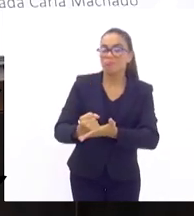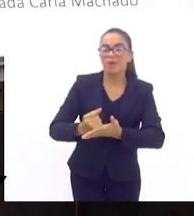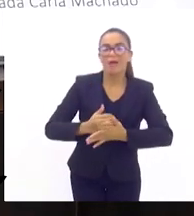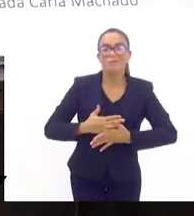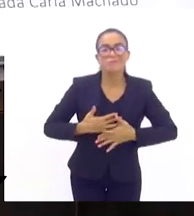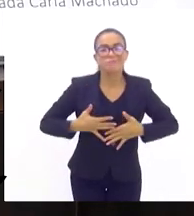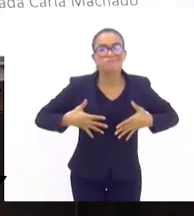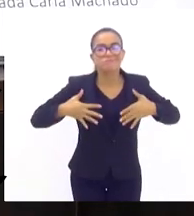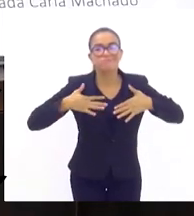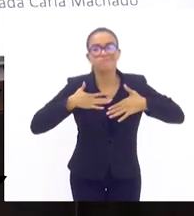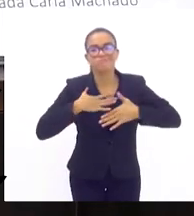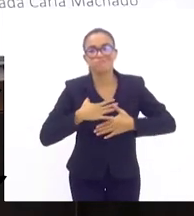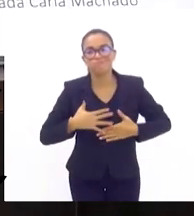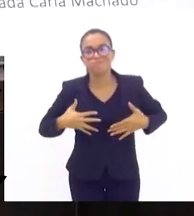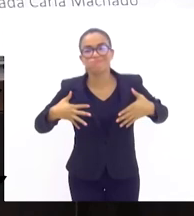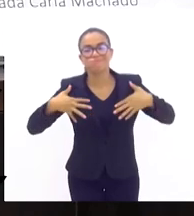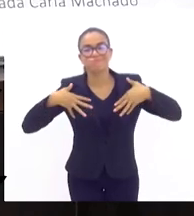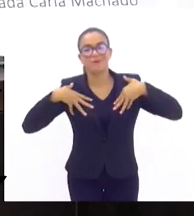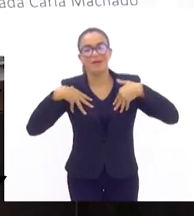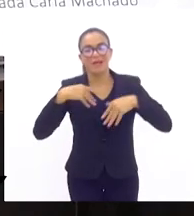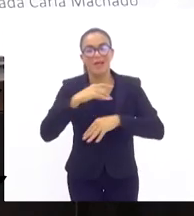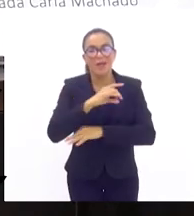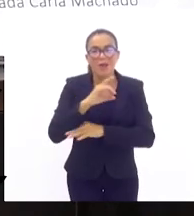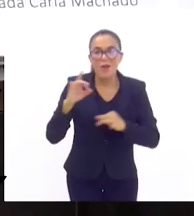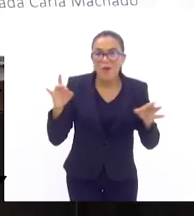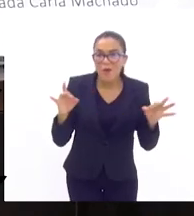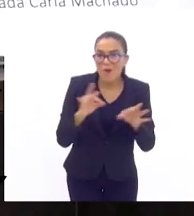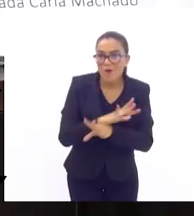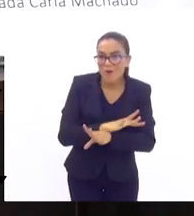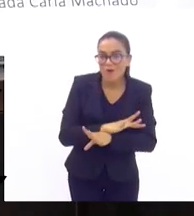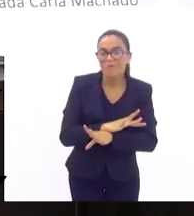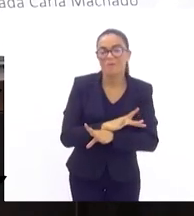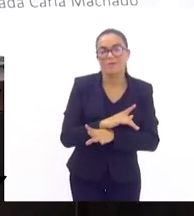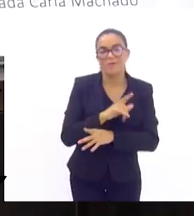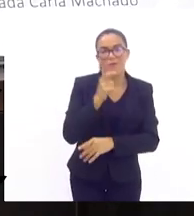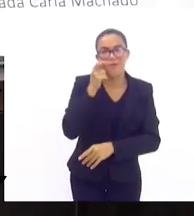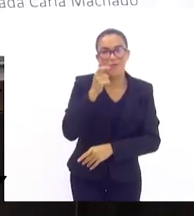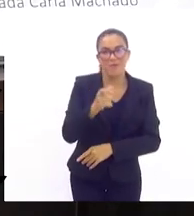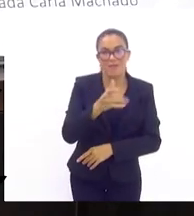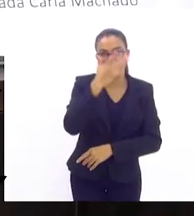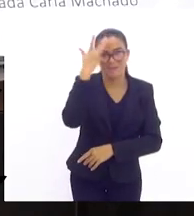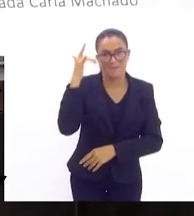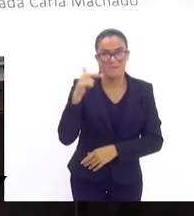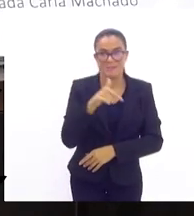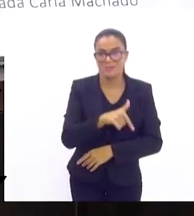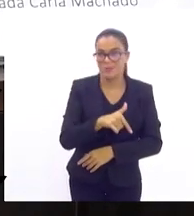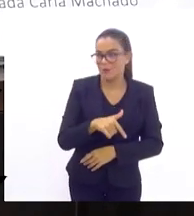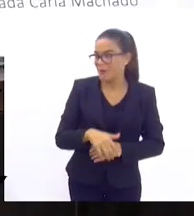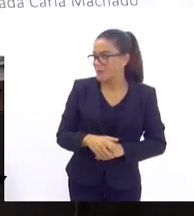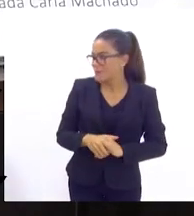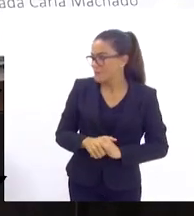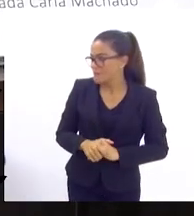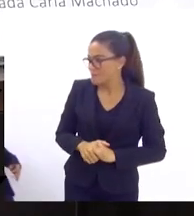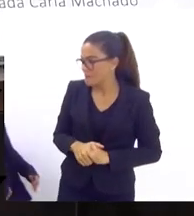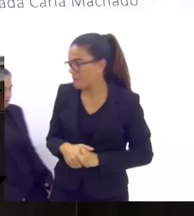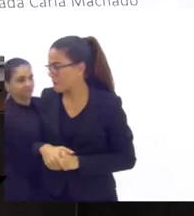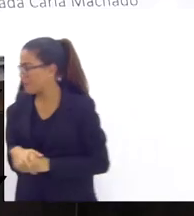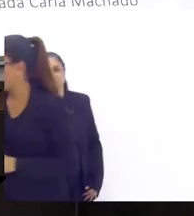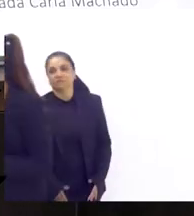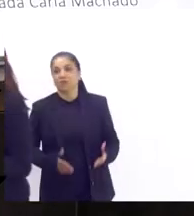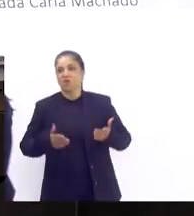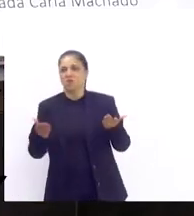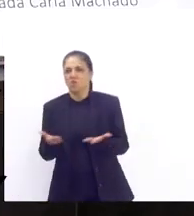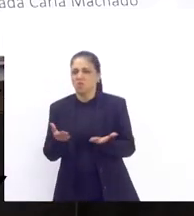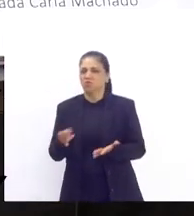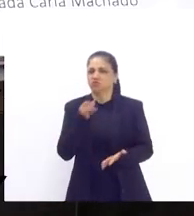satisfizesse plenamente o interesse daquele que fica na ponta. Infelizmente, hoje, aqui